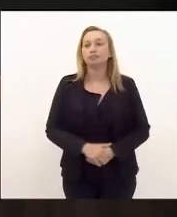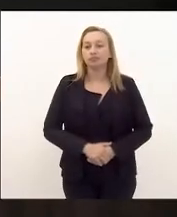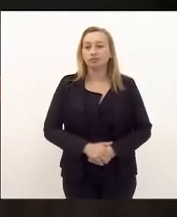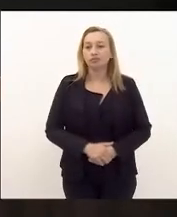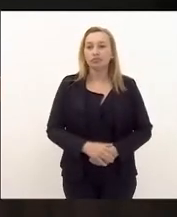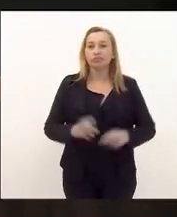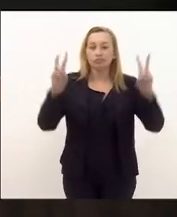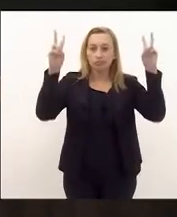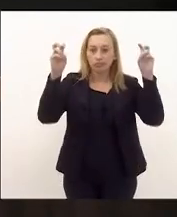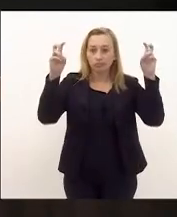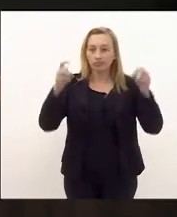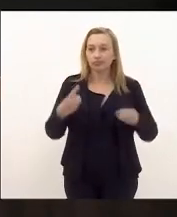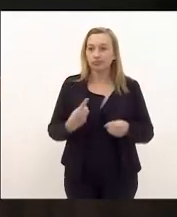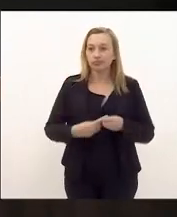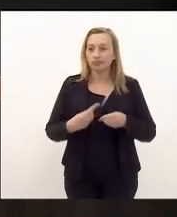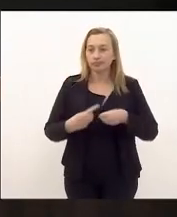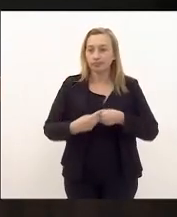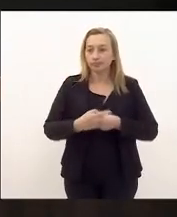assuntos municipais.